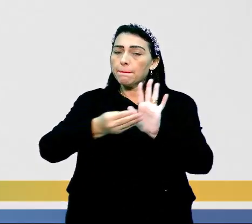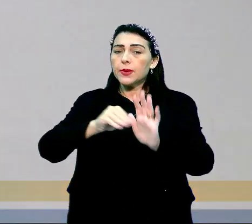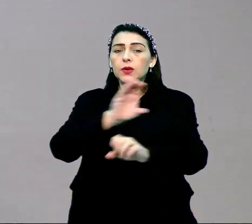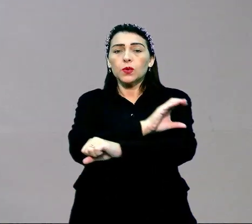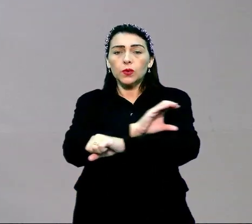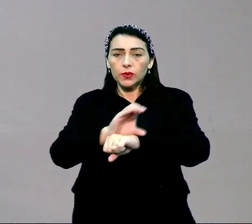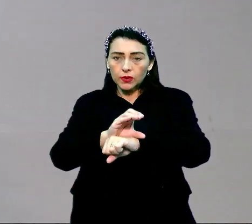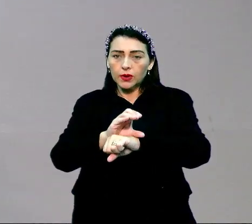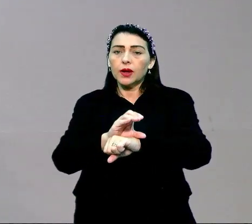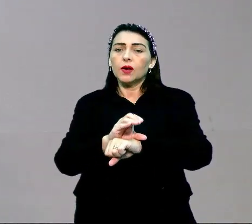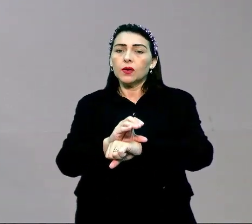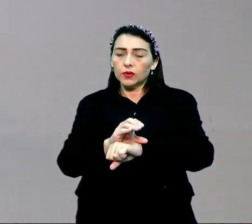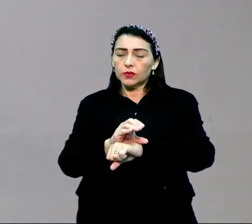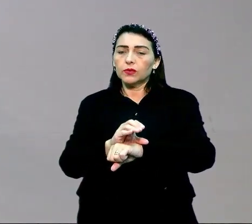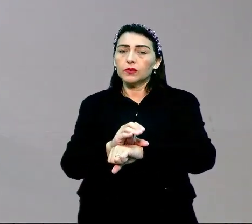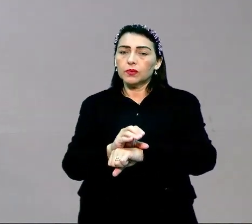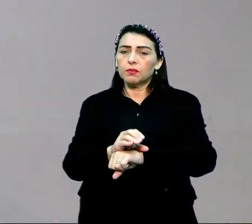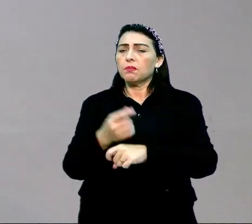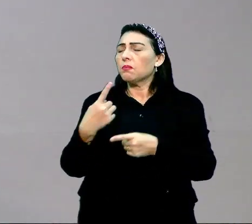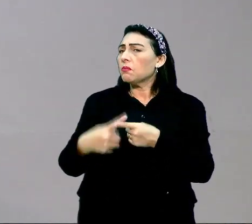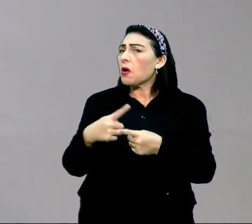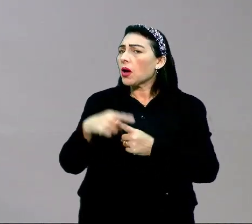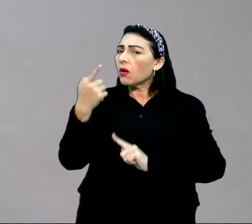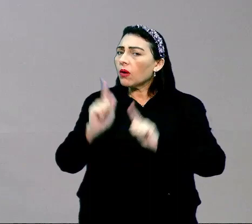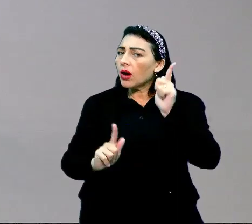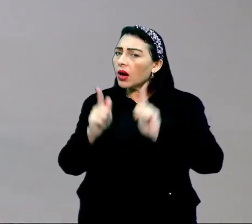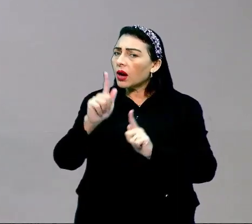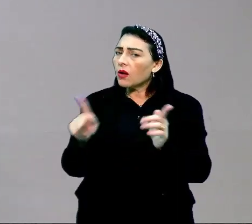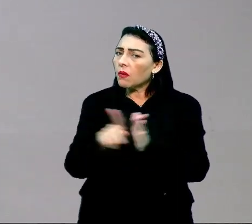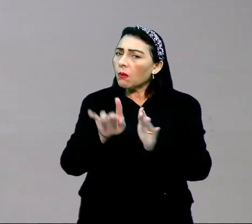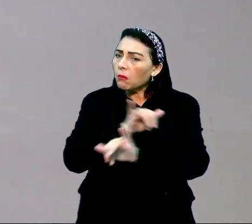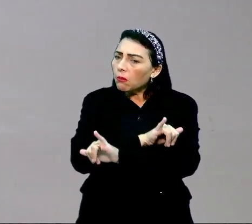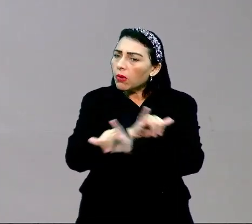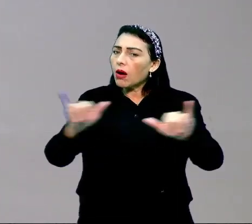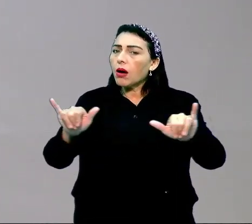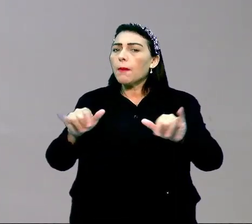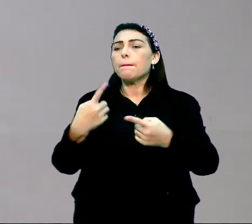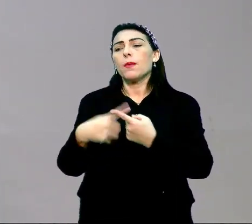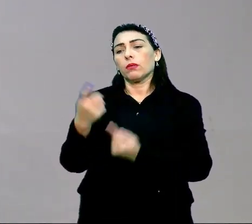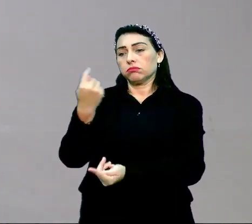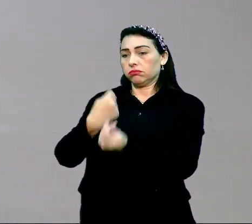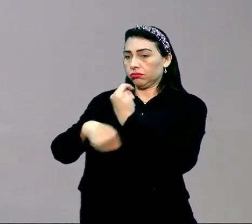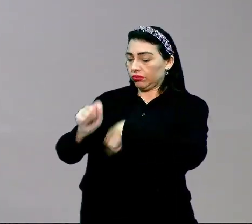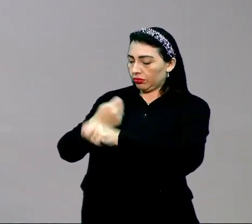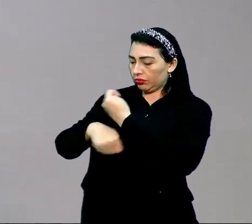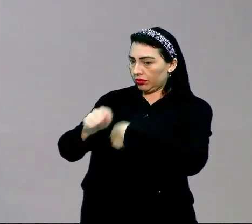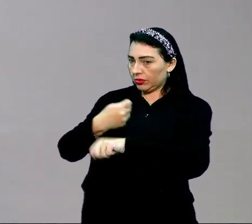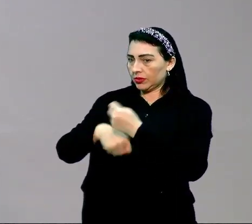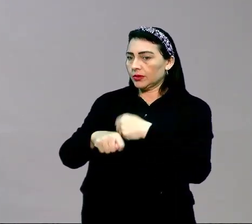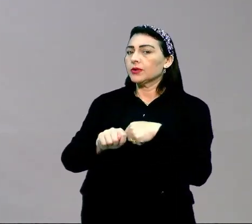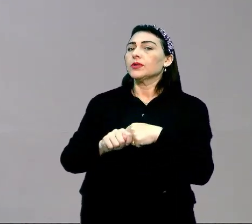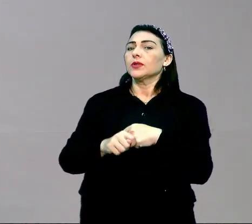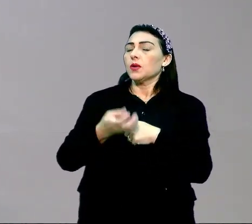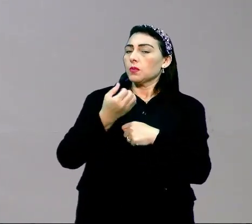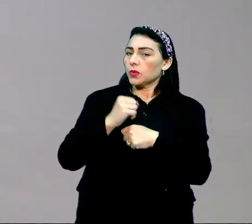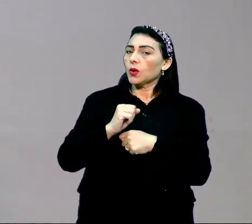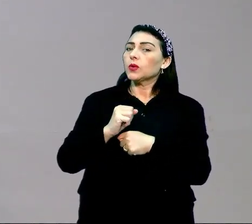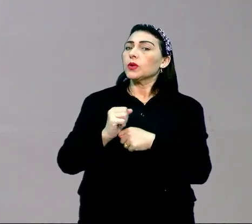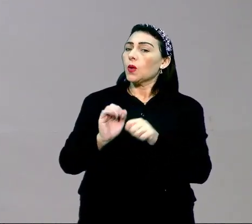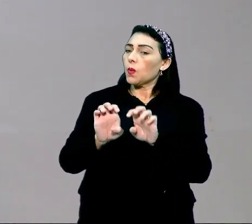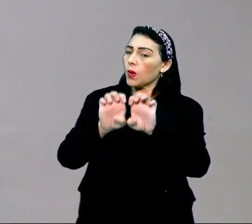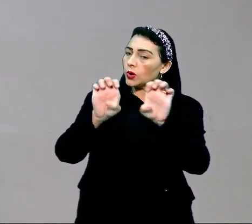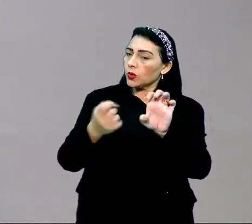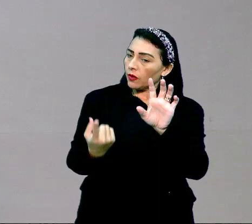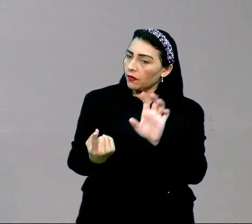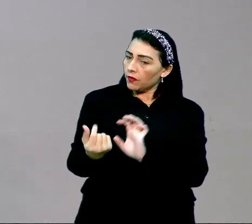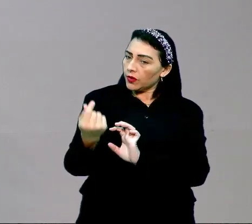igual à mídia cultural. Ou seja, por que o carnaval é tão propagado? Porque economicamente é viável, né? Tem uma estrutura financeira que